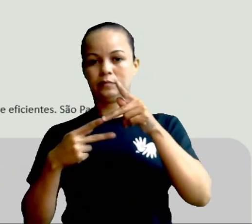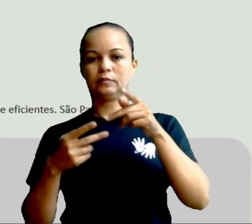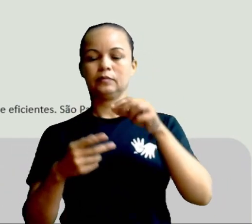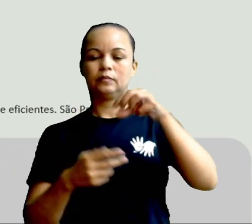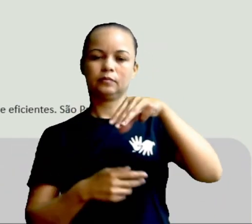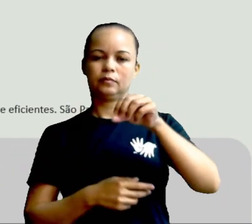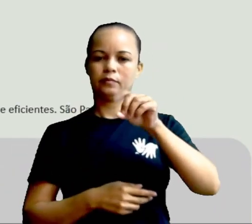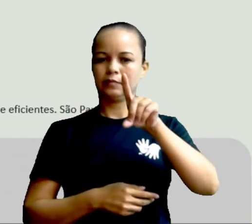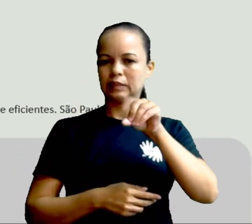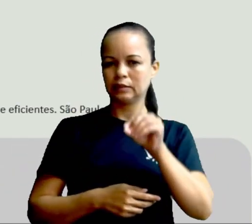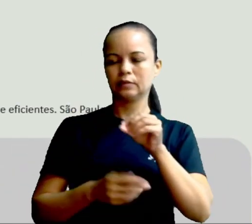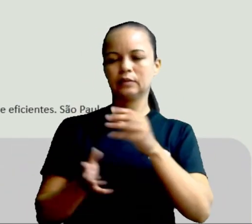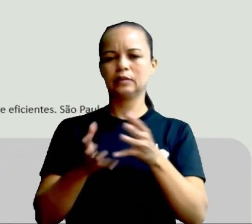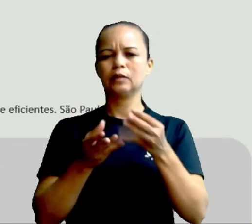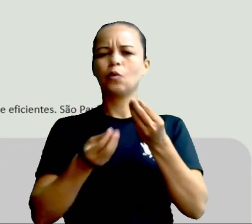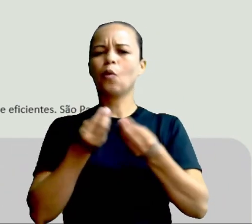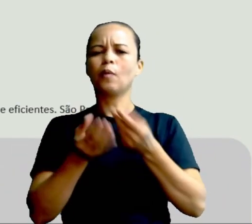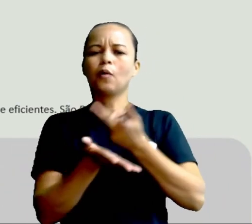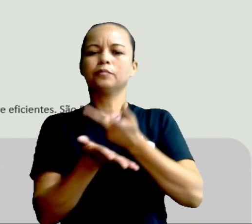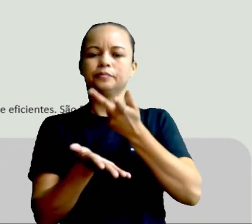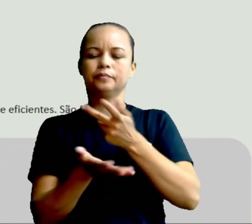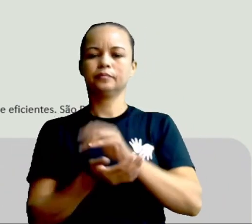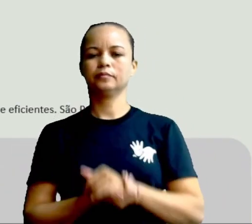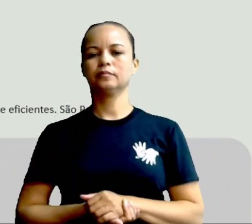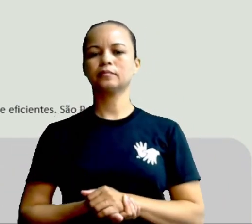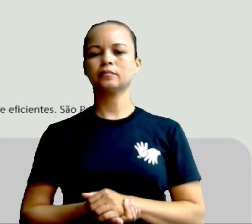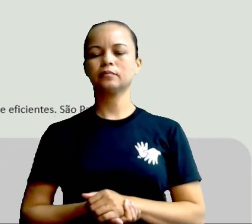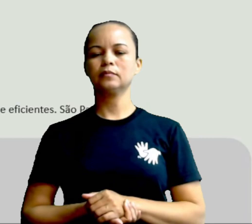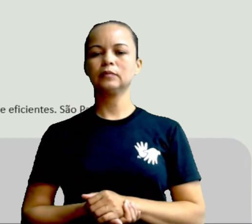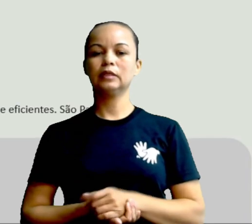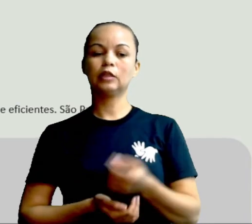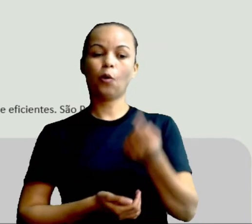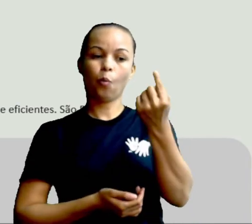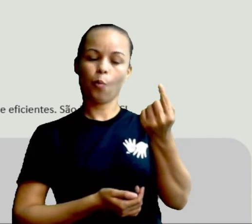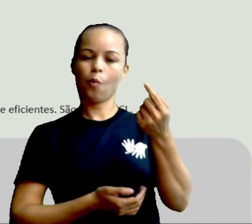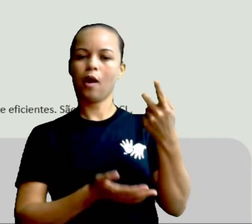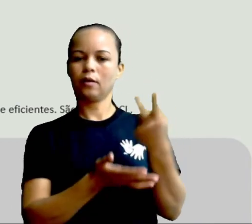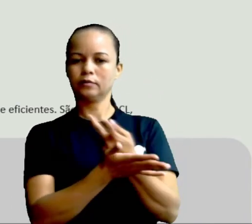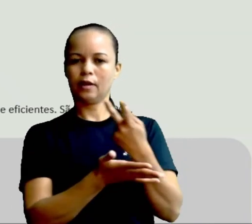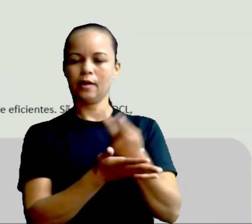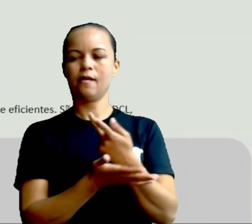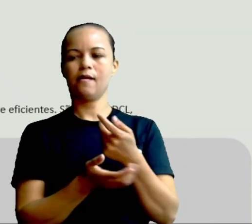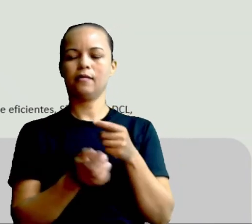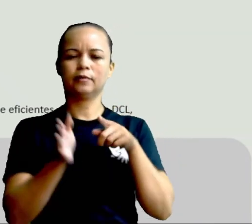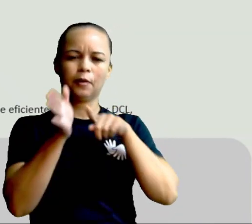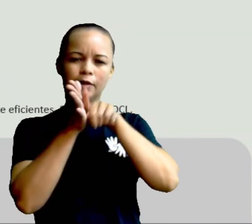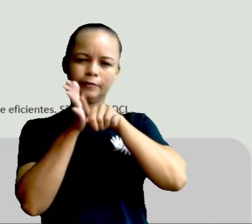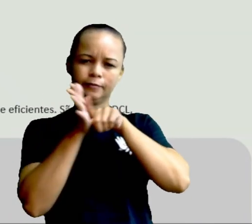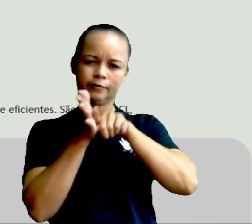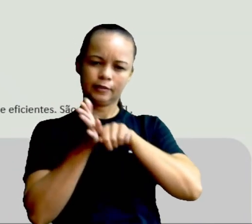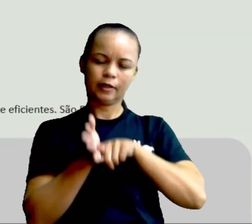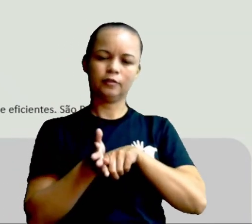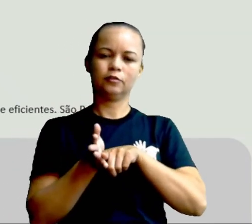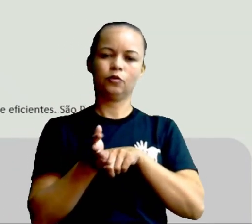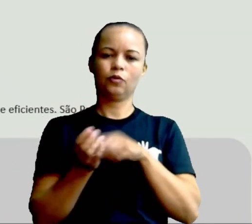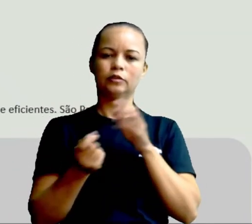de modo, certo? O modo como aconteceu algo, exceto. A gente vai analisar agora as questões e vai